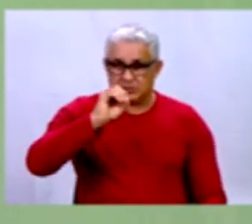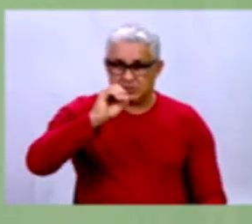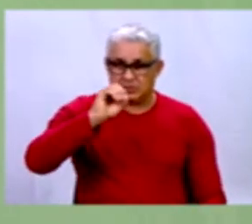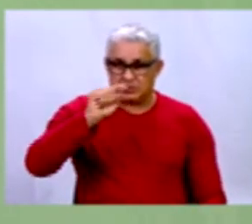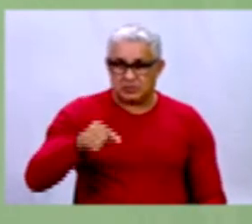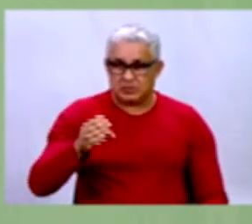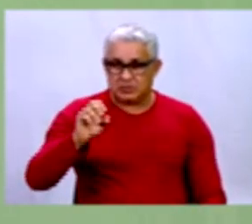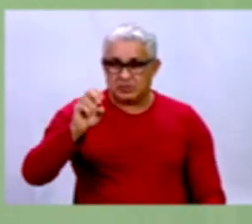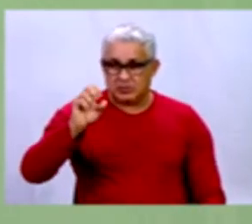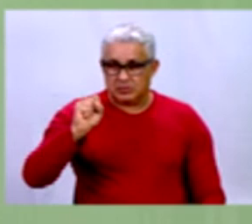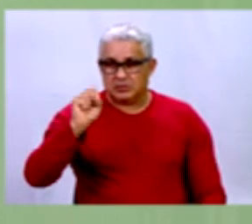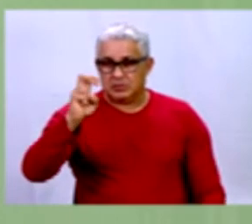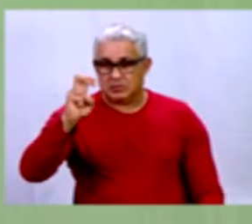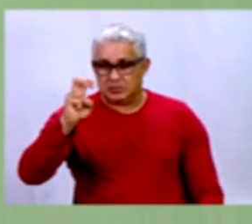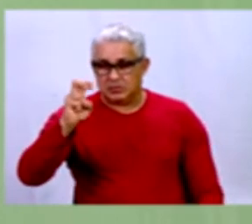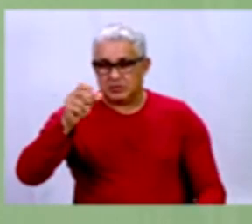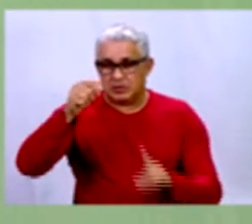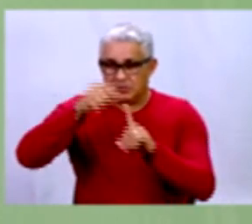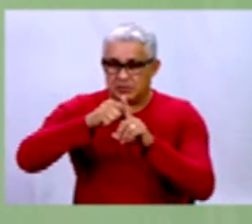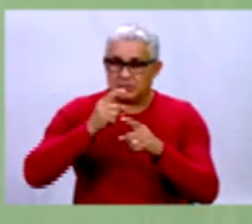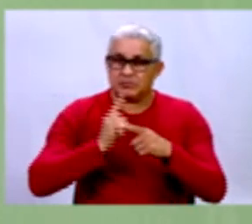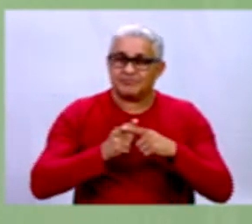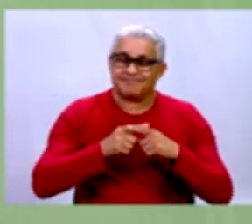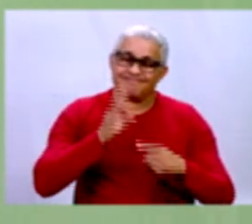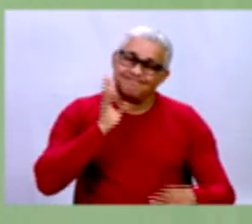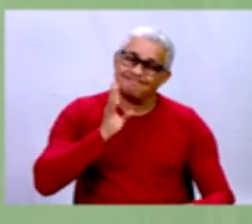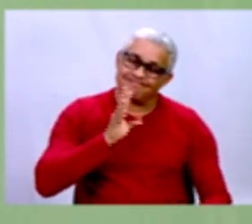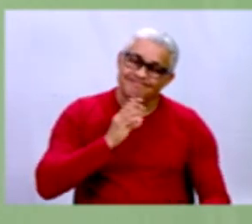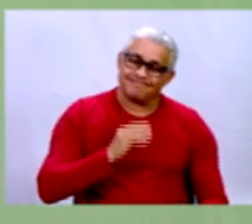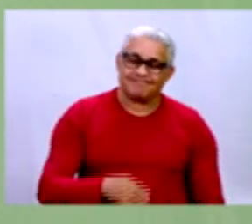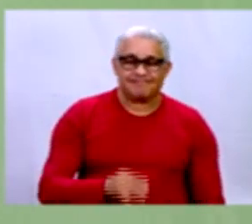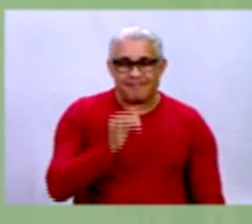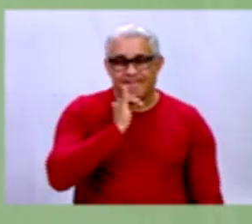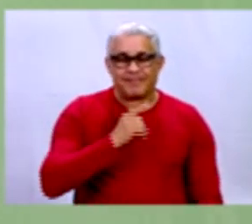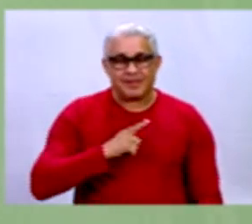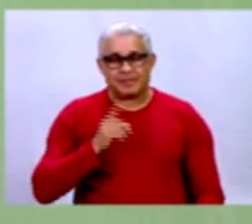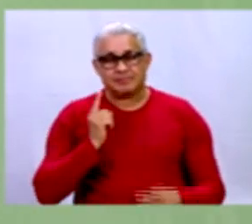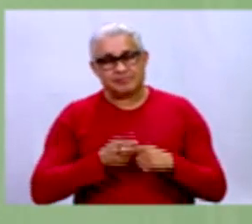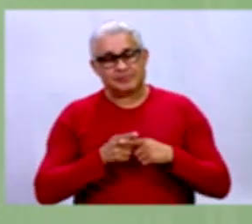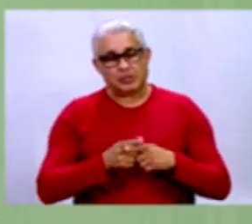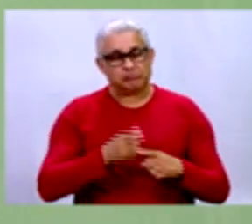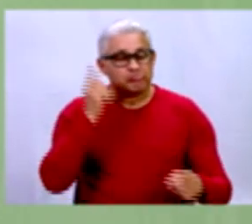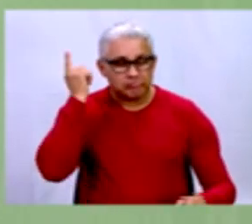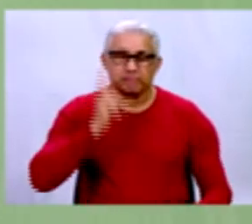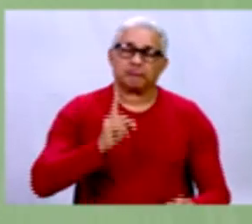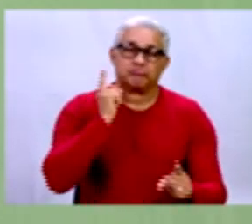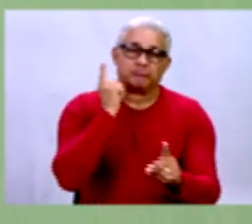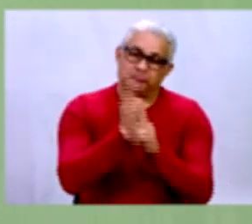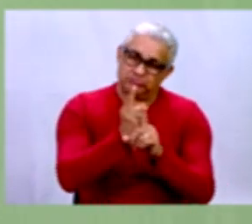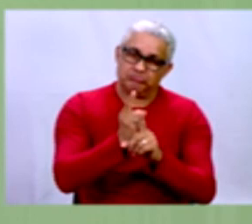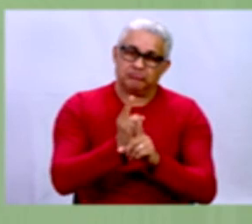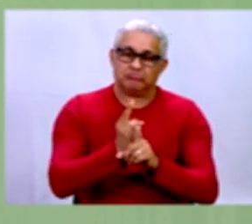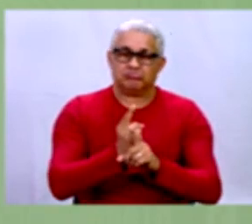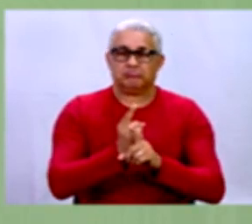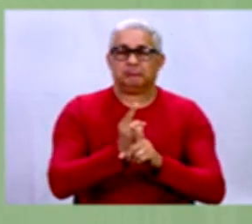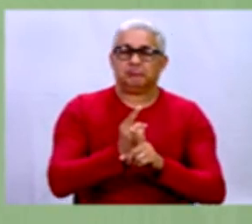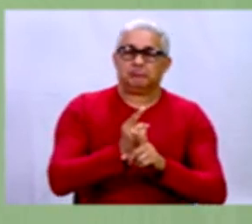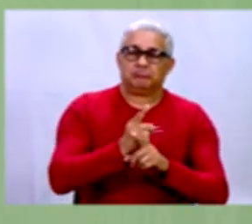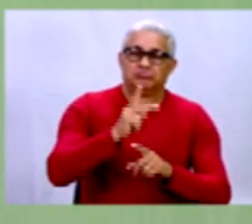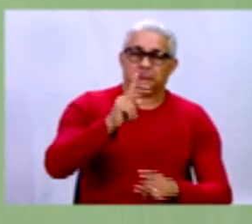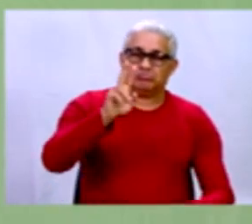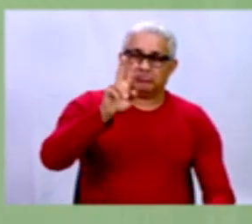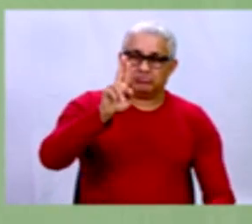0,85 ao mês. Por que eu achei bem bacana esse exemplo? Porque a gente consegue encontrar isso. A gente consegue encontrar plano de